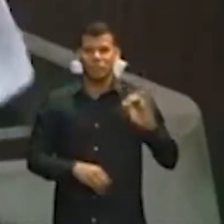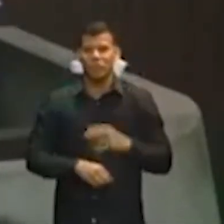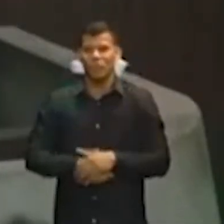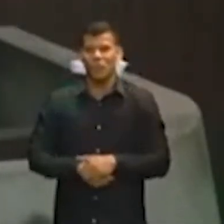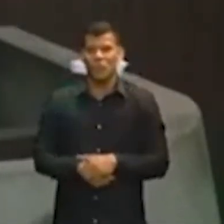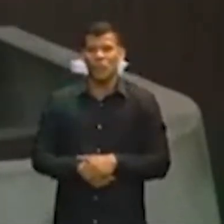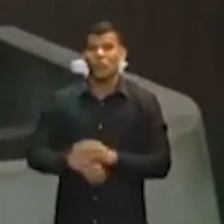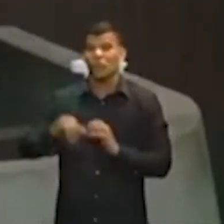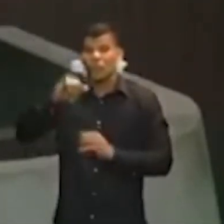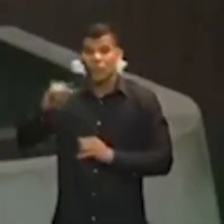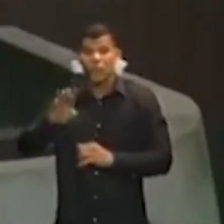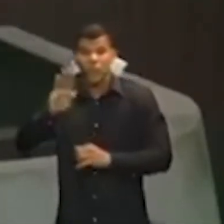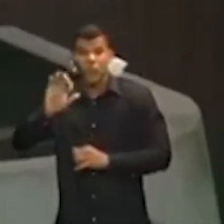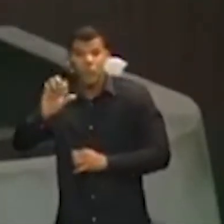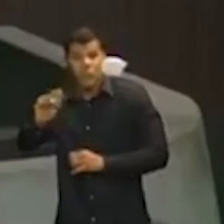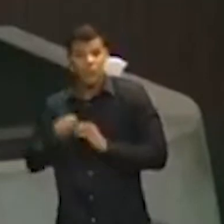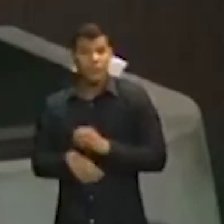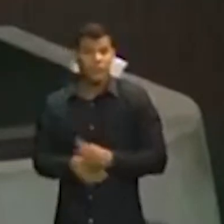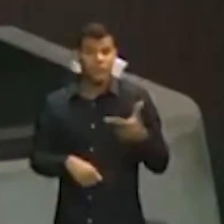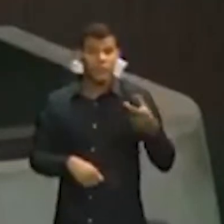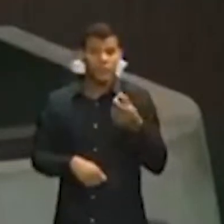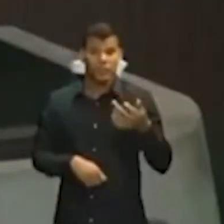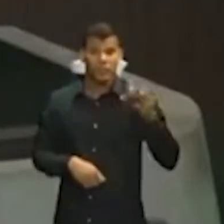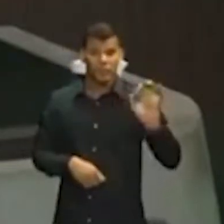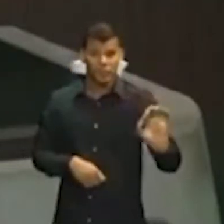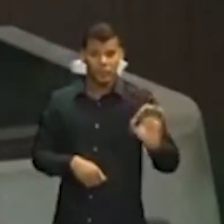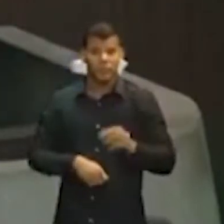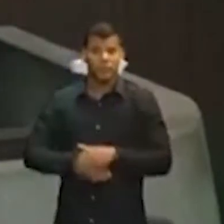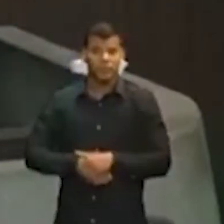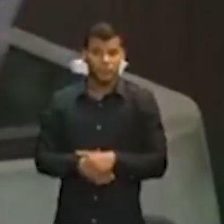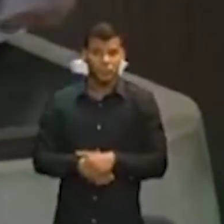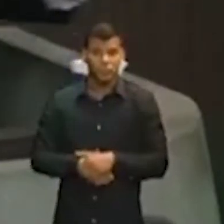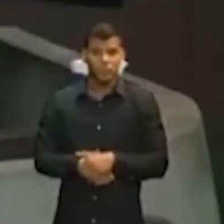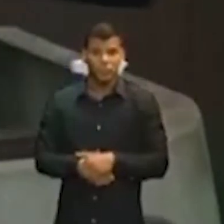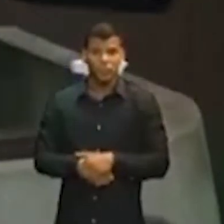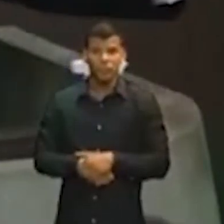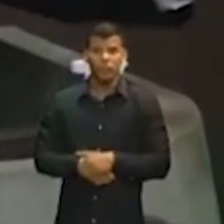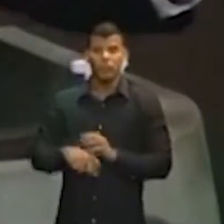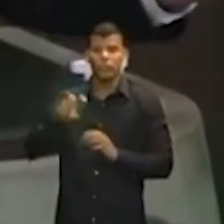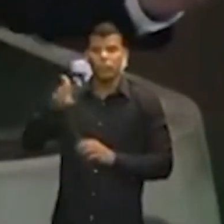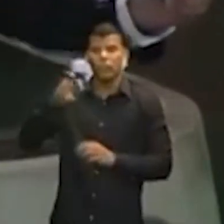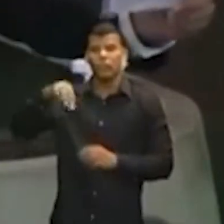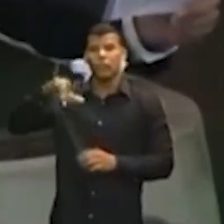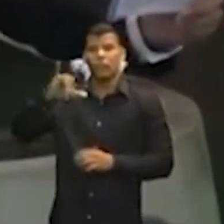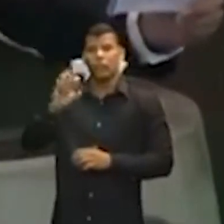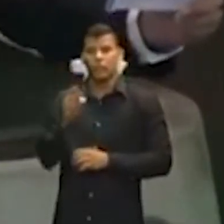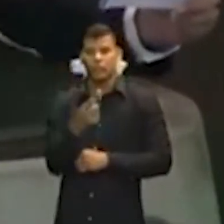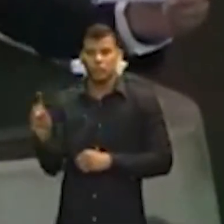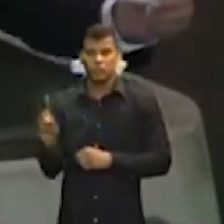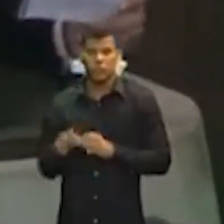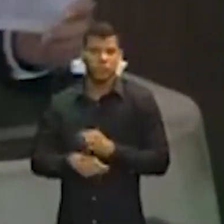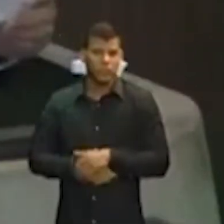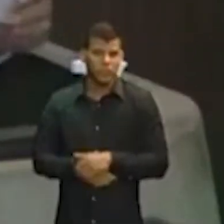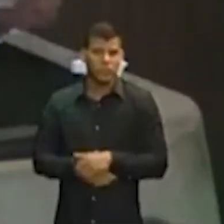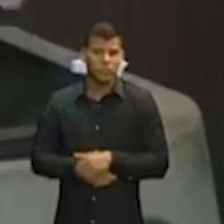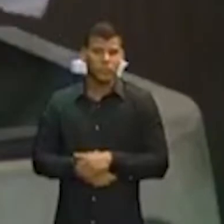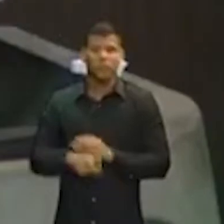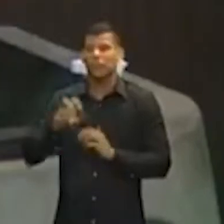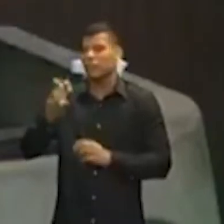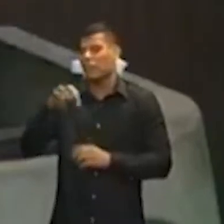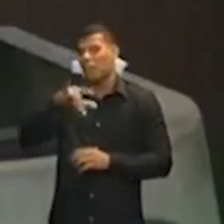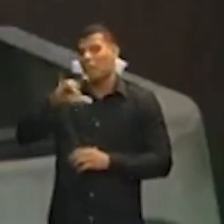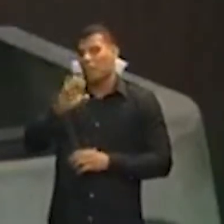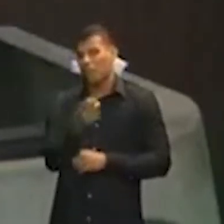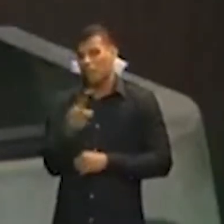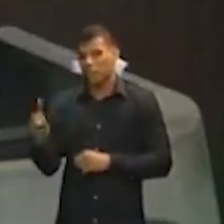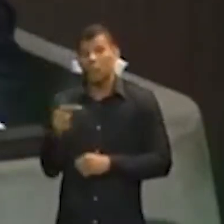aqui. JBS, 2010. 2010, o Cid roubou 5 milhões. Incentivos de 5 milhões, está